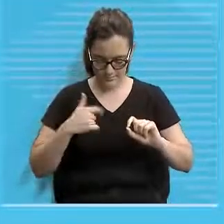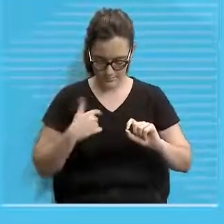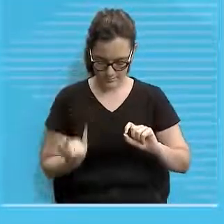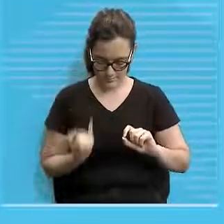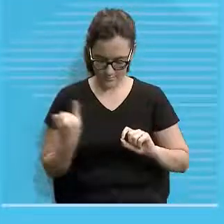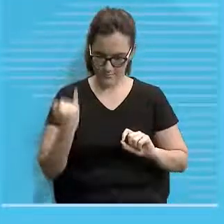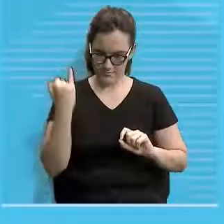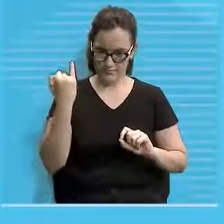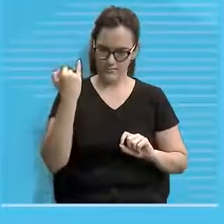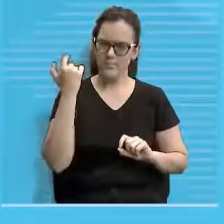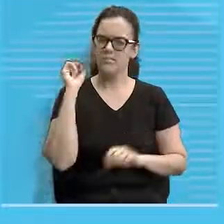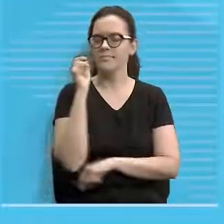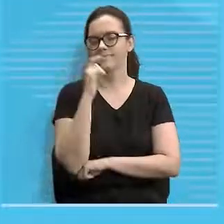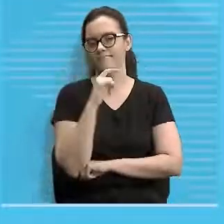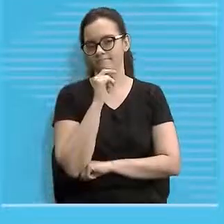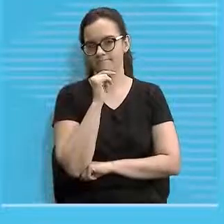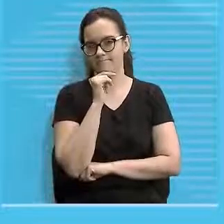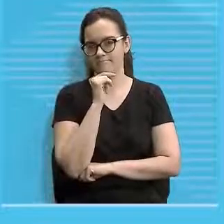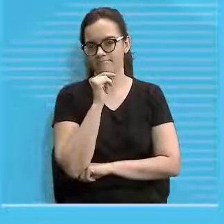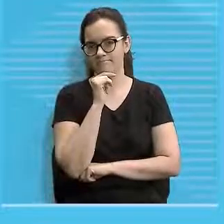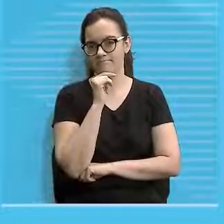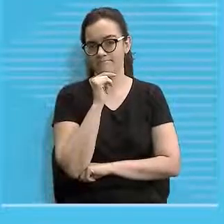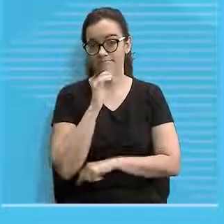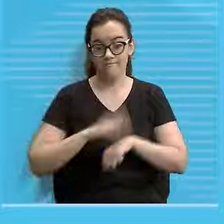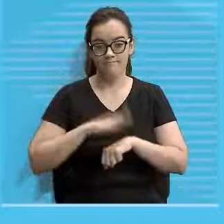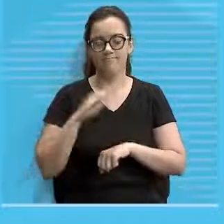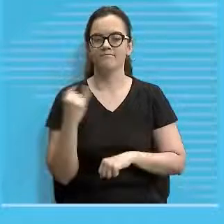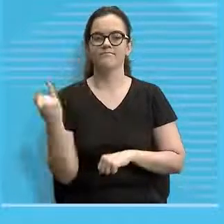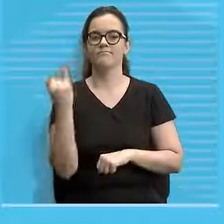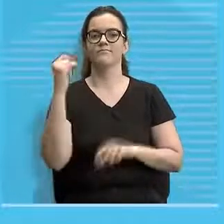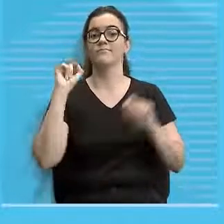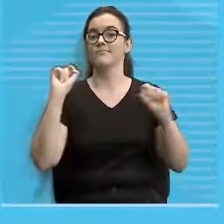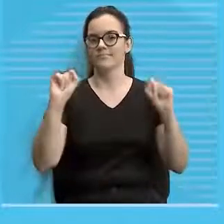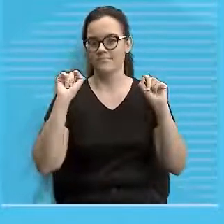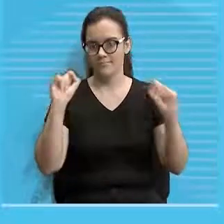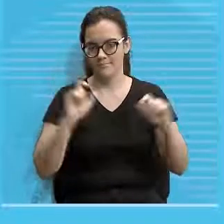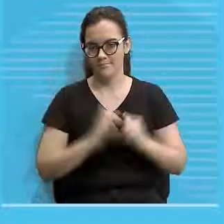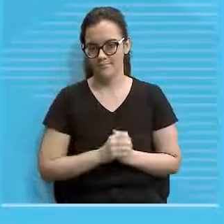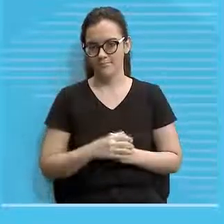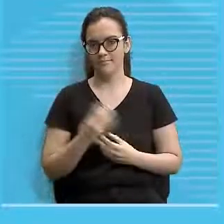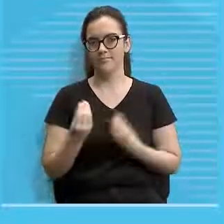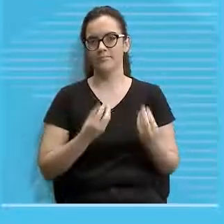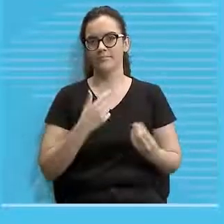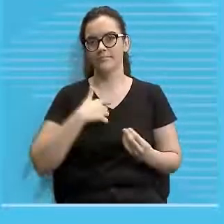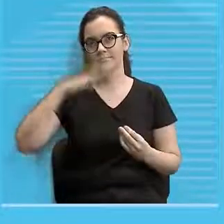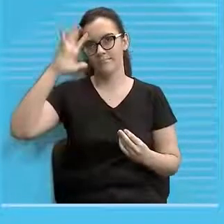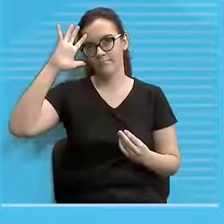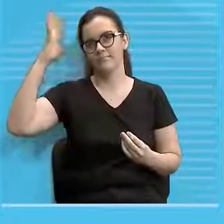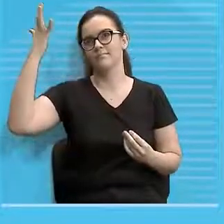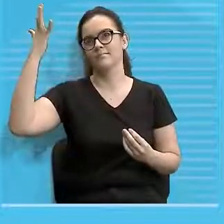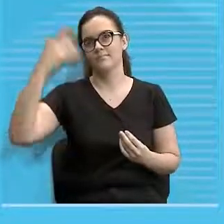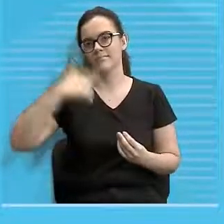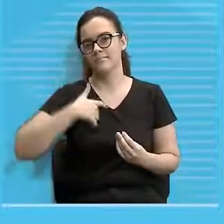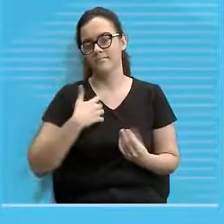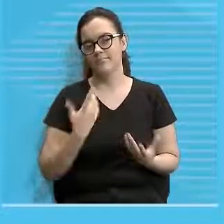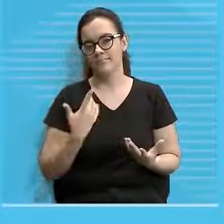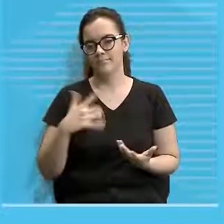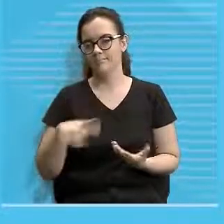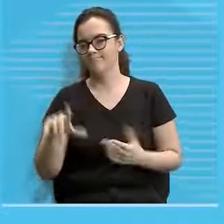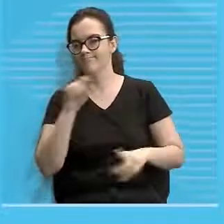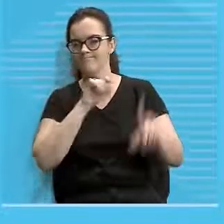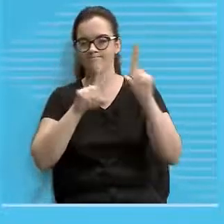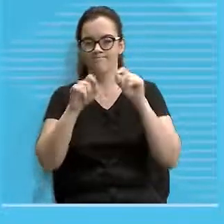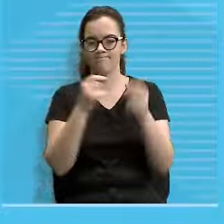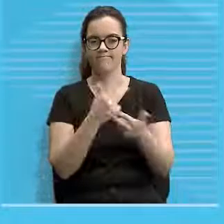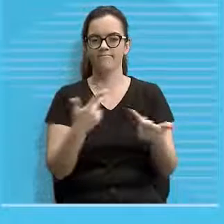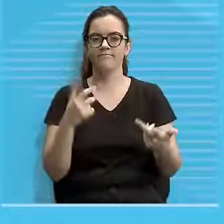mim. Não tem como eu tomar qualquer decisão da minha vida se eu não parar para refletir sobre quem eu sou.